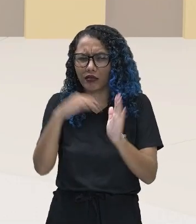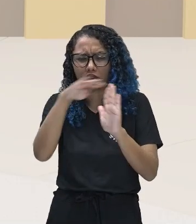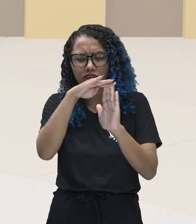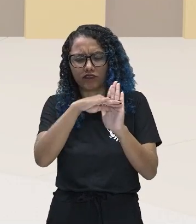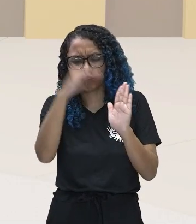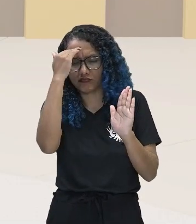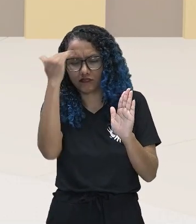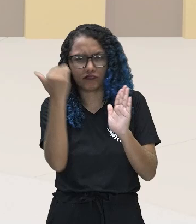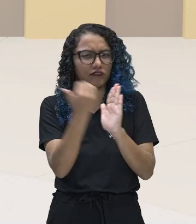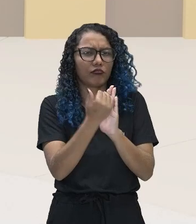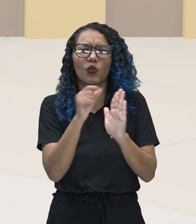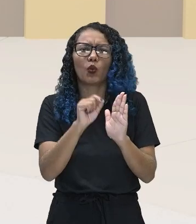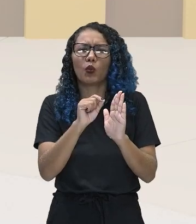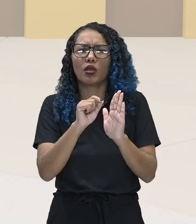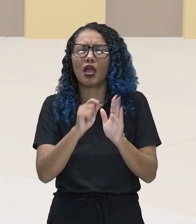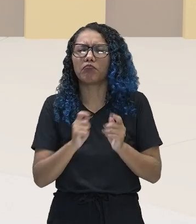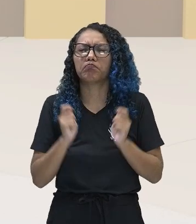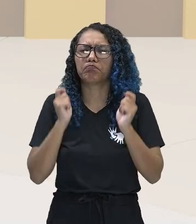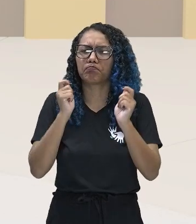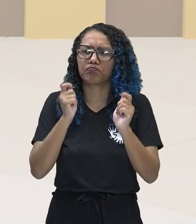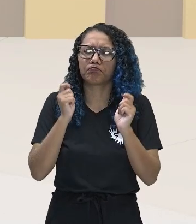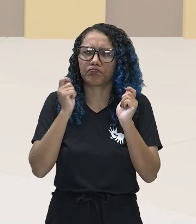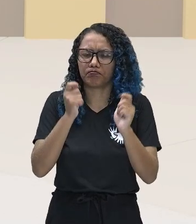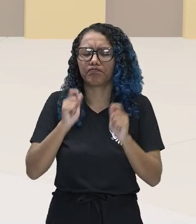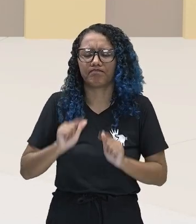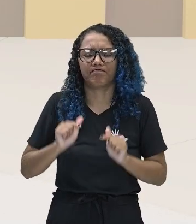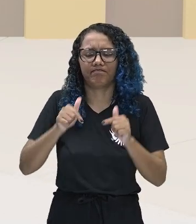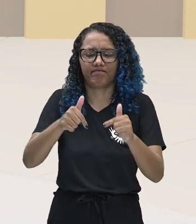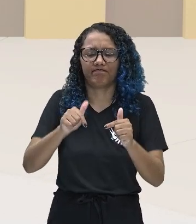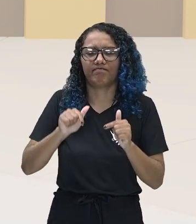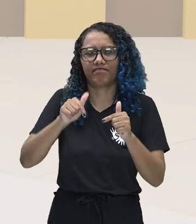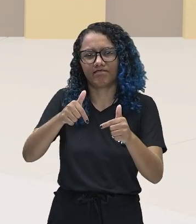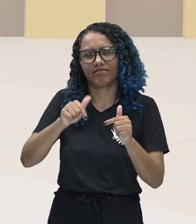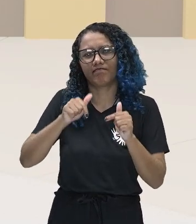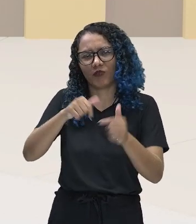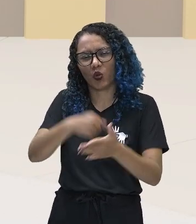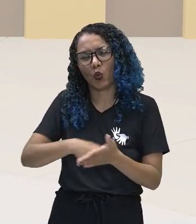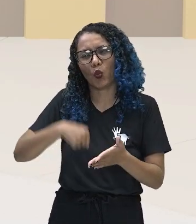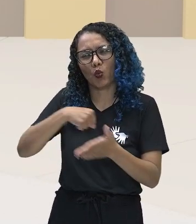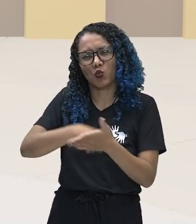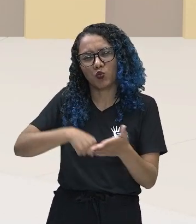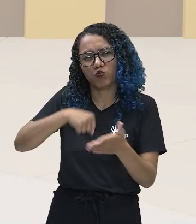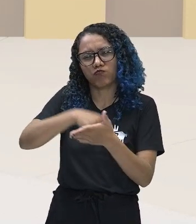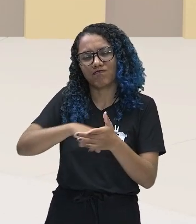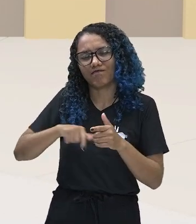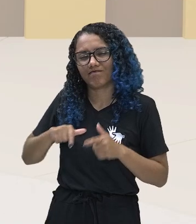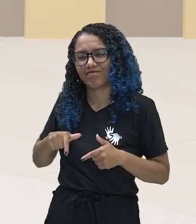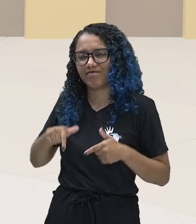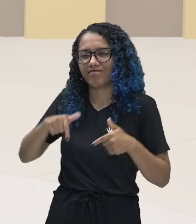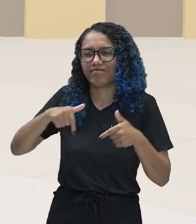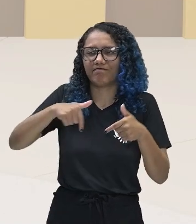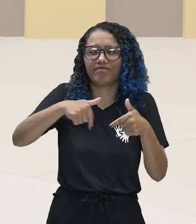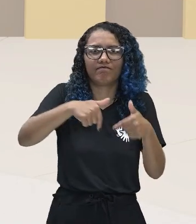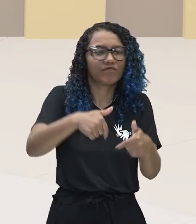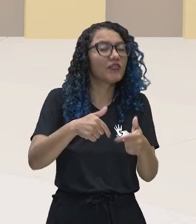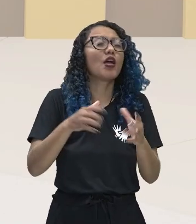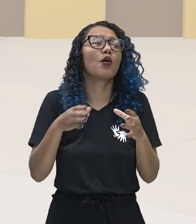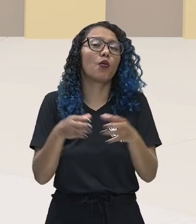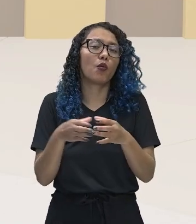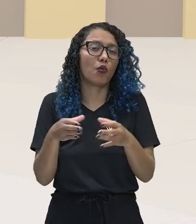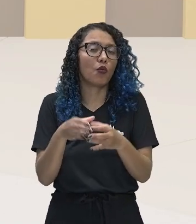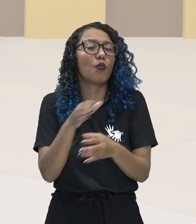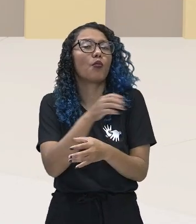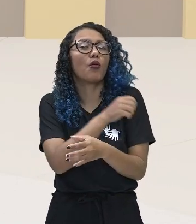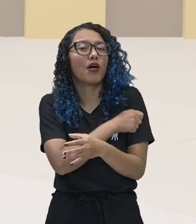os estudantes costumam ser sempre aquela voz, né, de luta, aquela voz que faz as